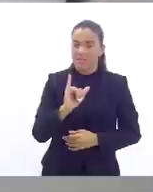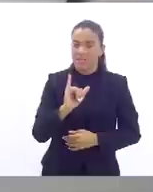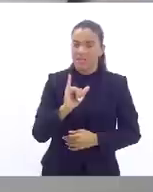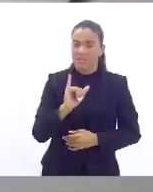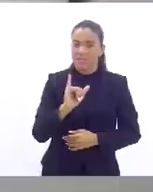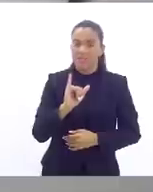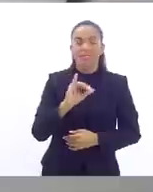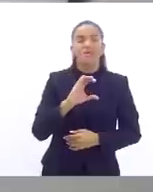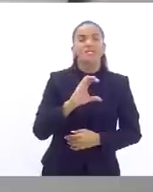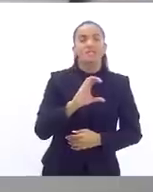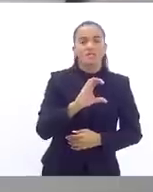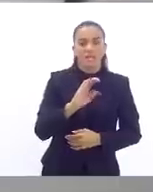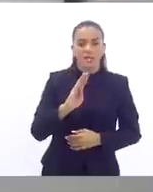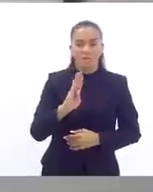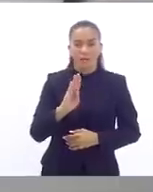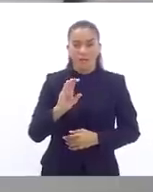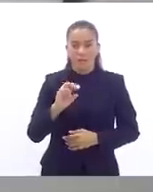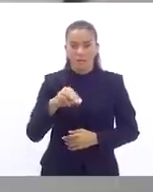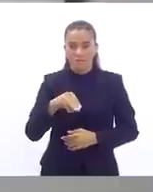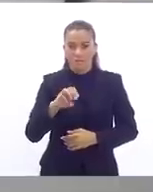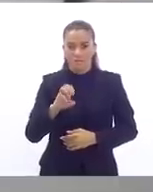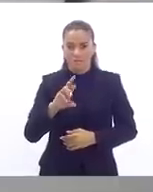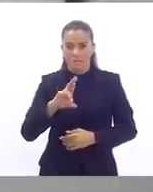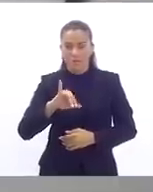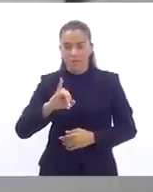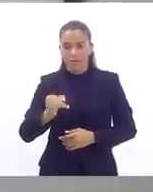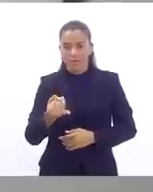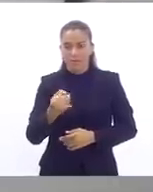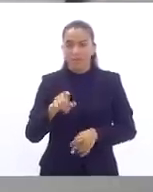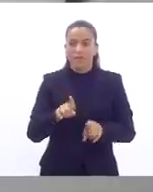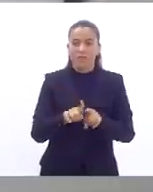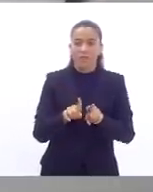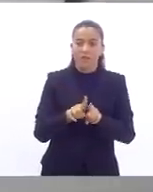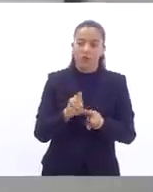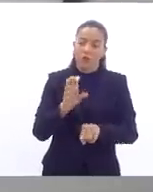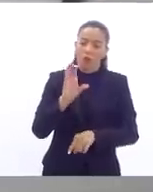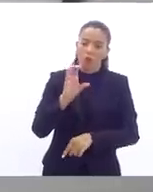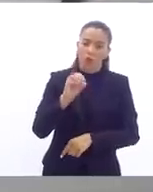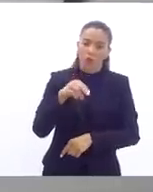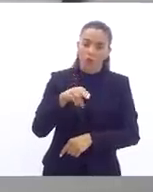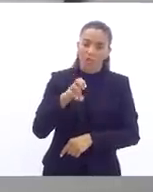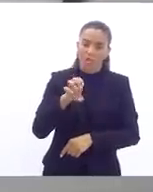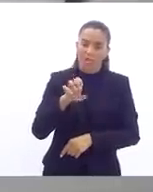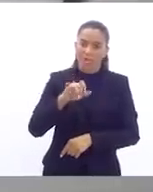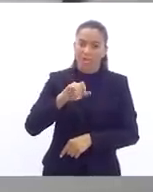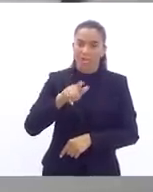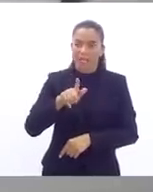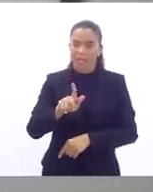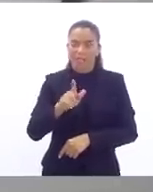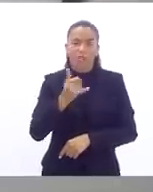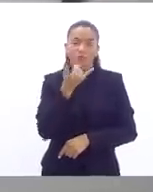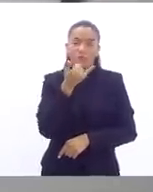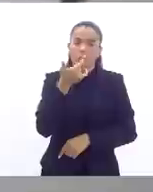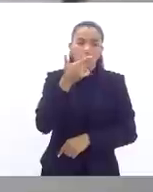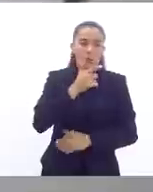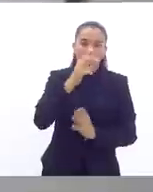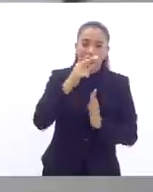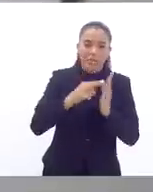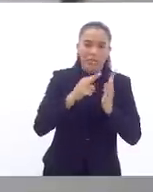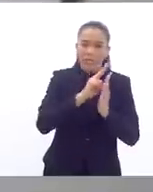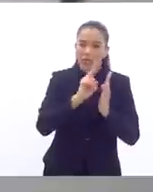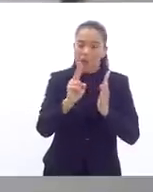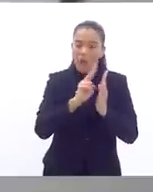cbméstico Corpo de Bombeiros negros eu não consigo ler o nome Desculpa também